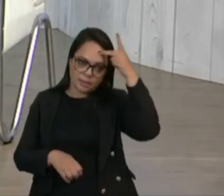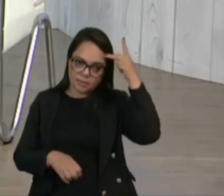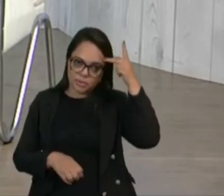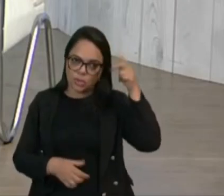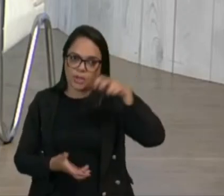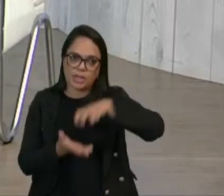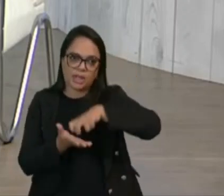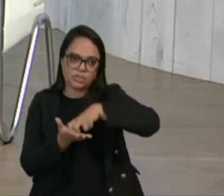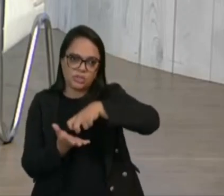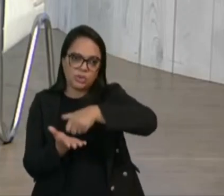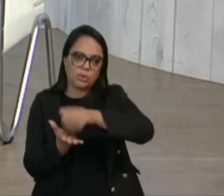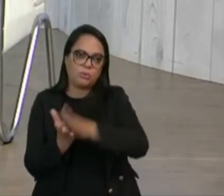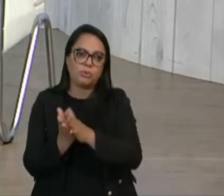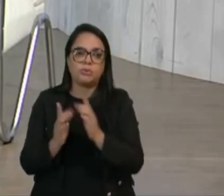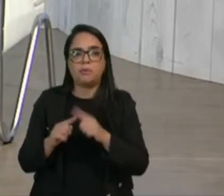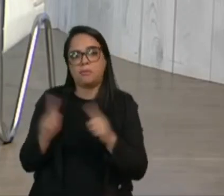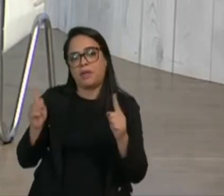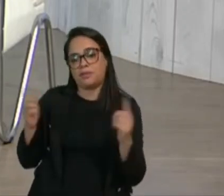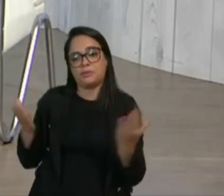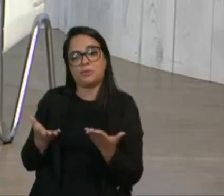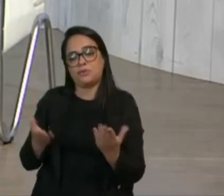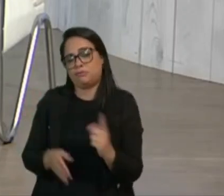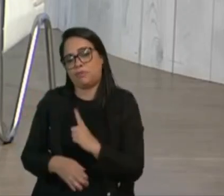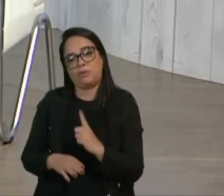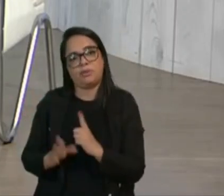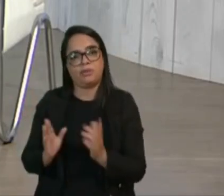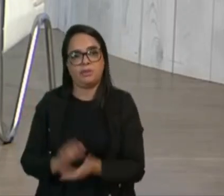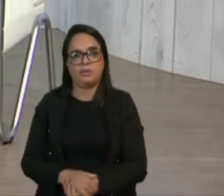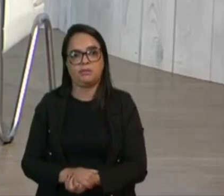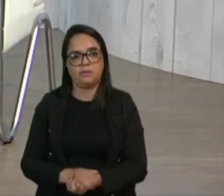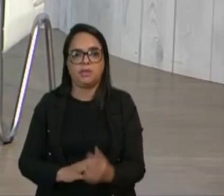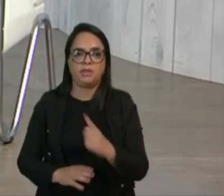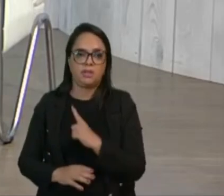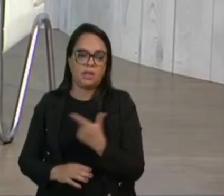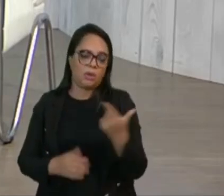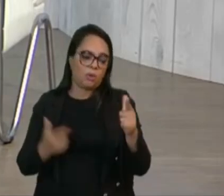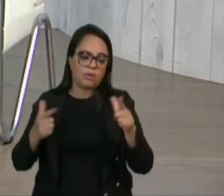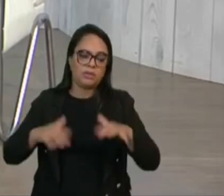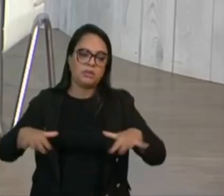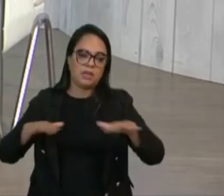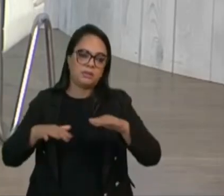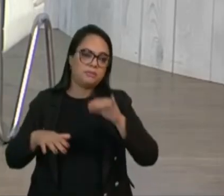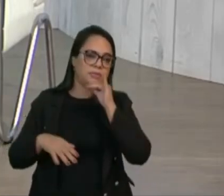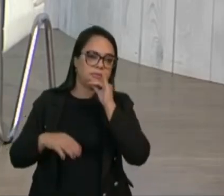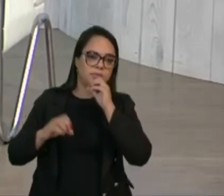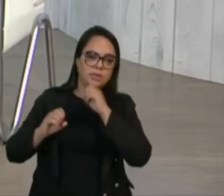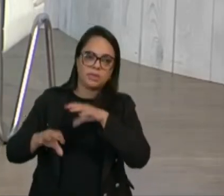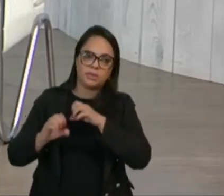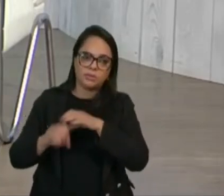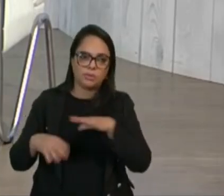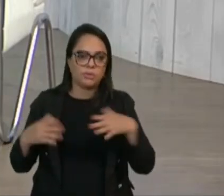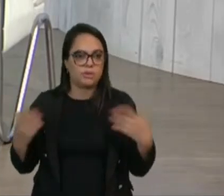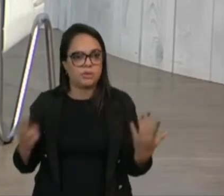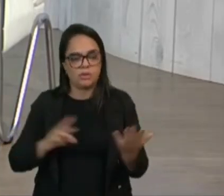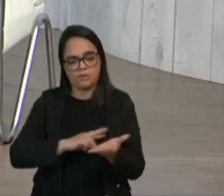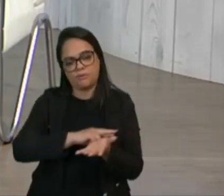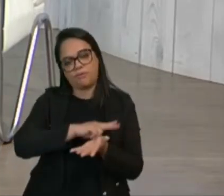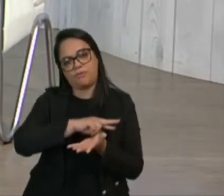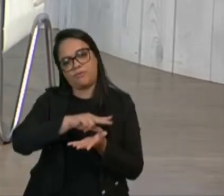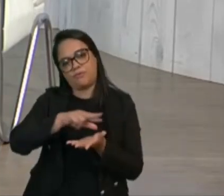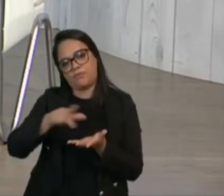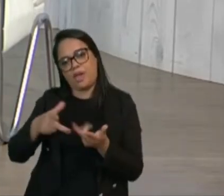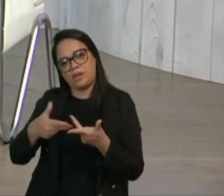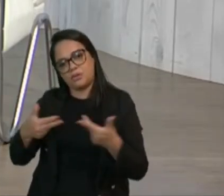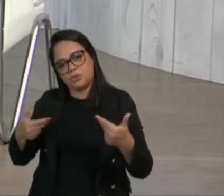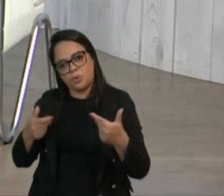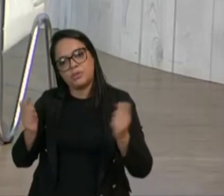punição. Mas é o que se tem. Tem outras frentes, educação, uma série de outras providências, né,